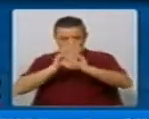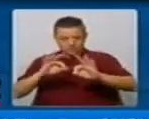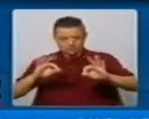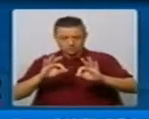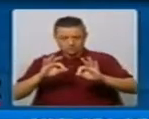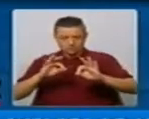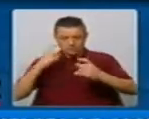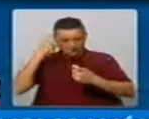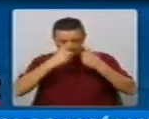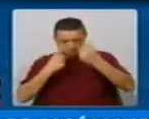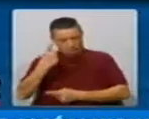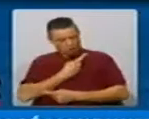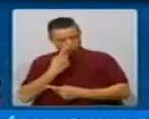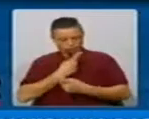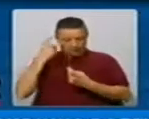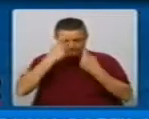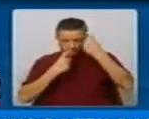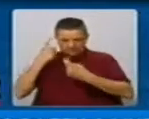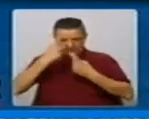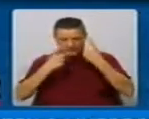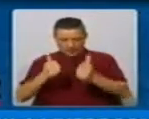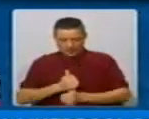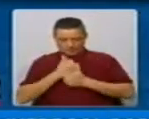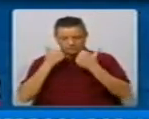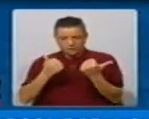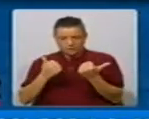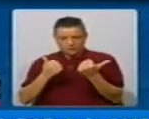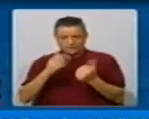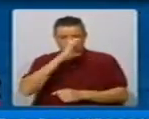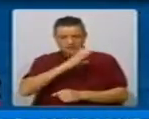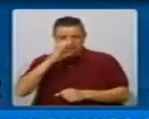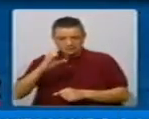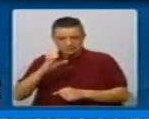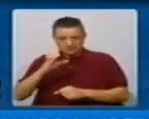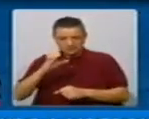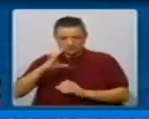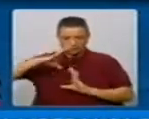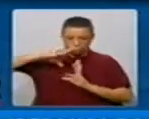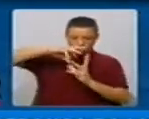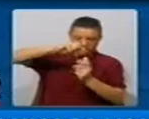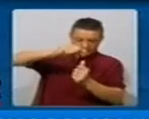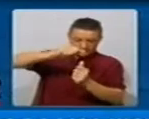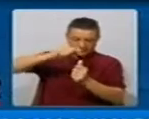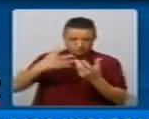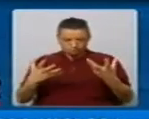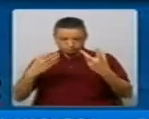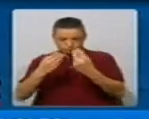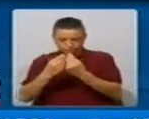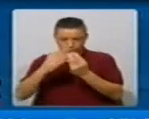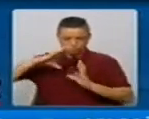obriga-nos a pensar um bocadinho melhor, para não variar, é o que nos conta a ciência dos exoplanetas sobre a formação